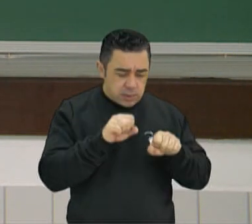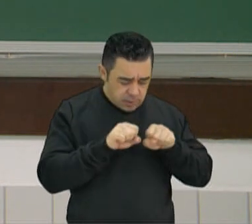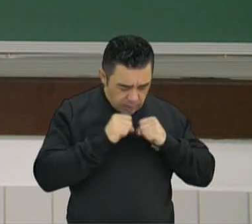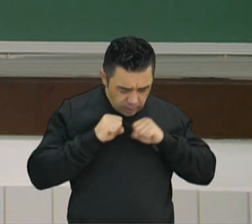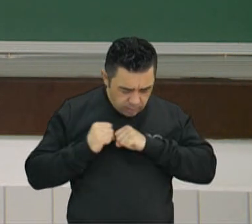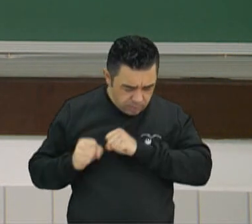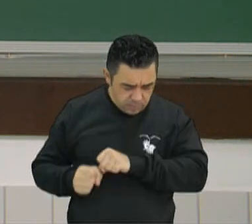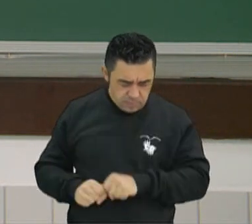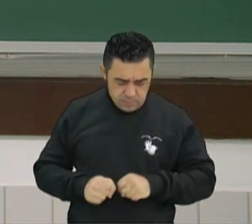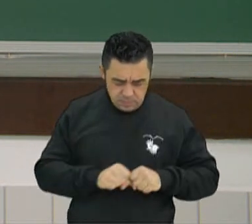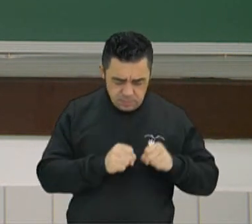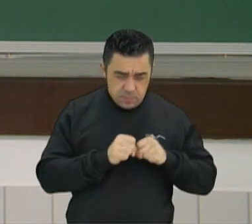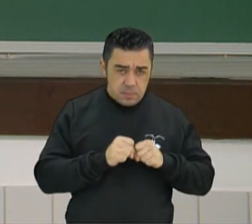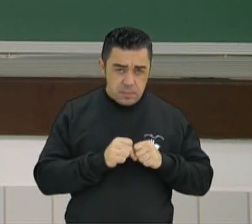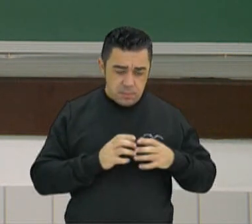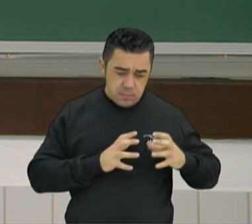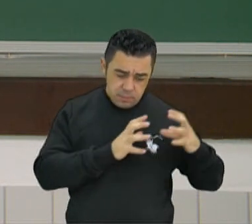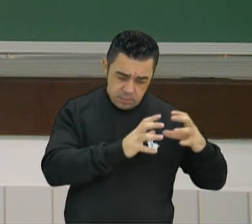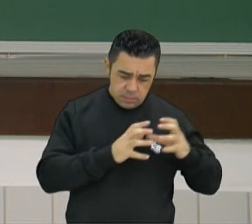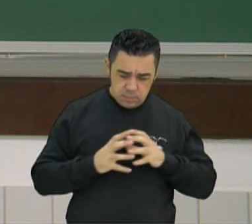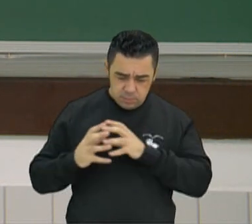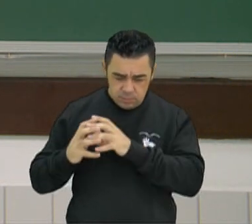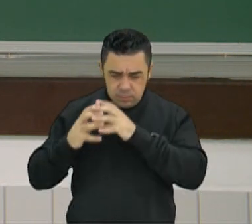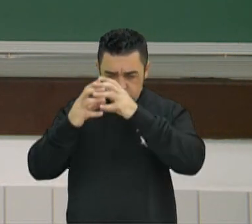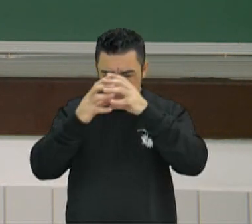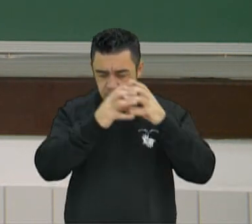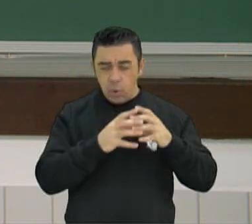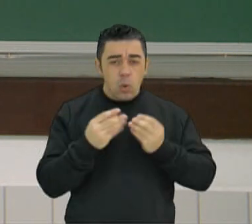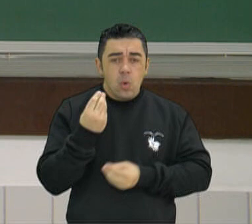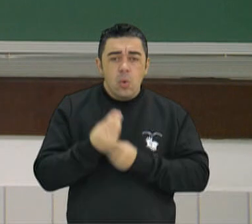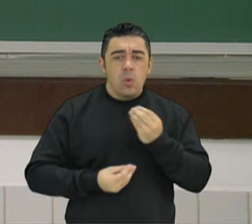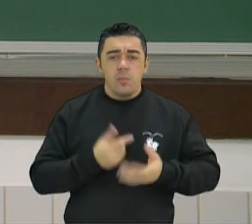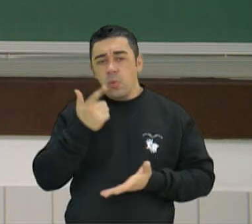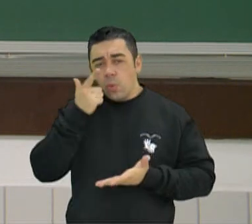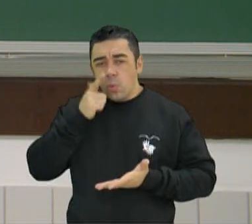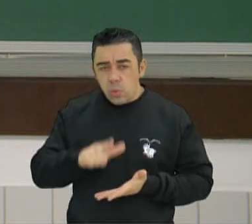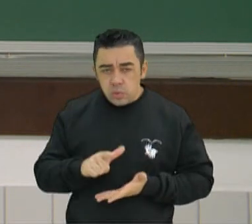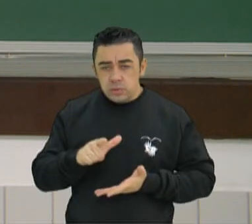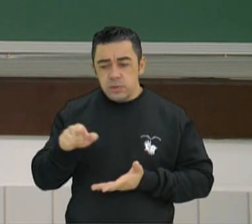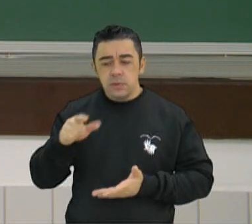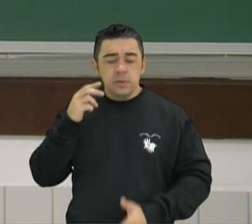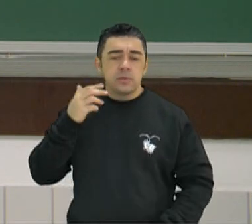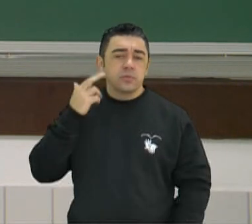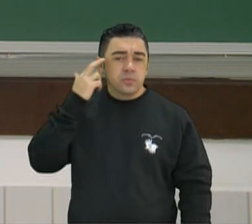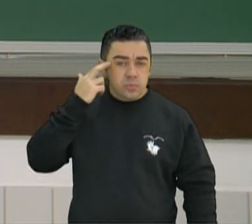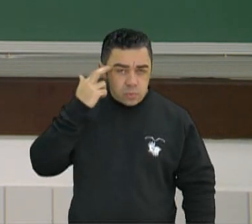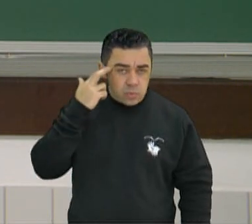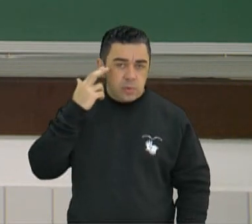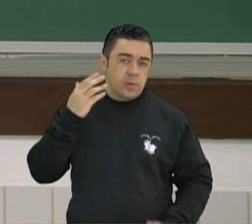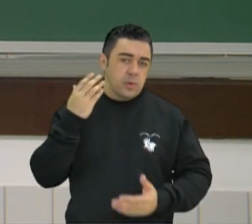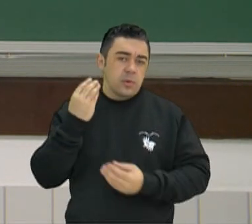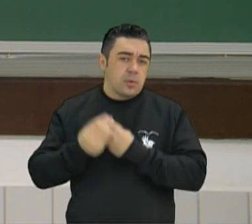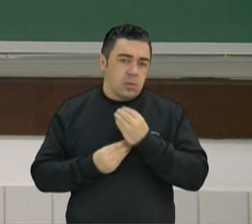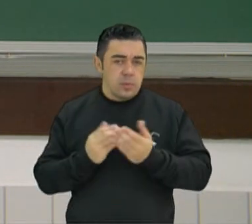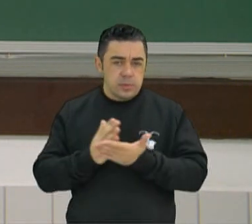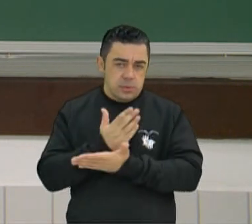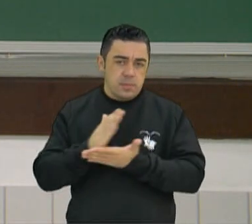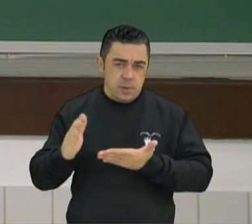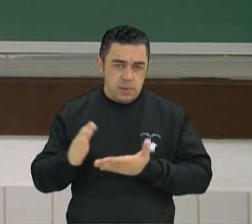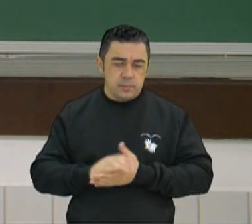vai demonstrando quais são os meios para se alcançar aquele ideal de forma fragmentada, de forma